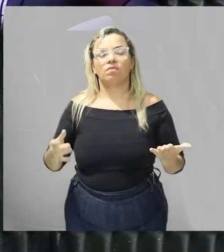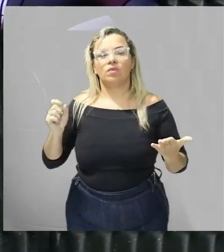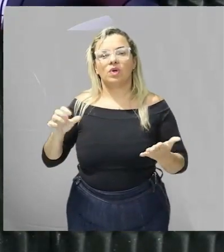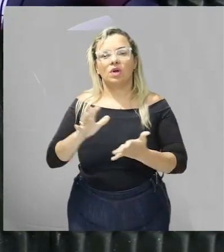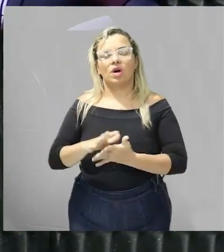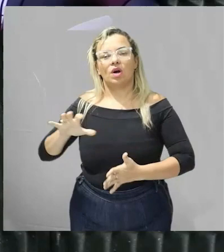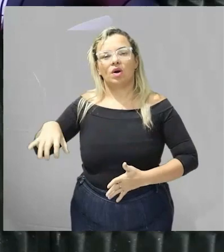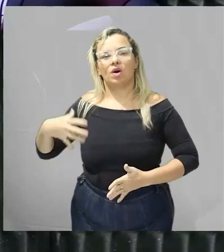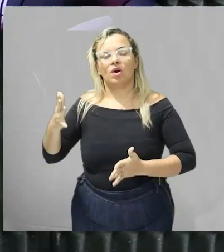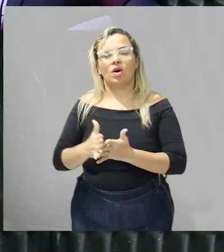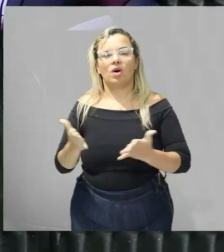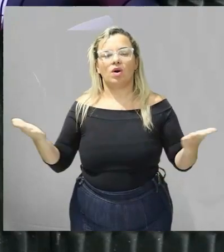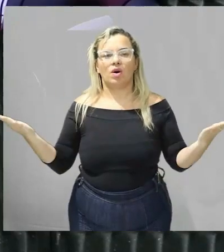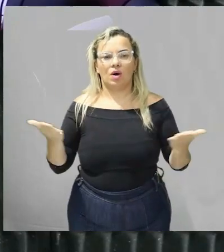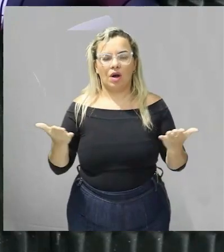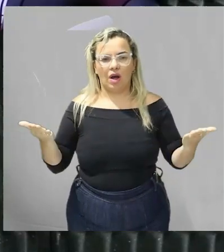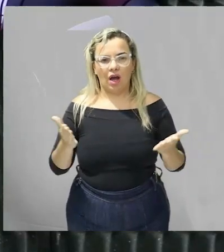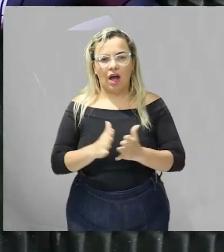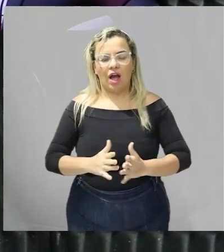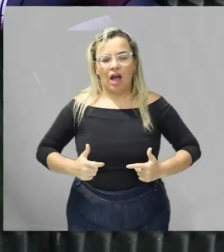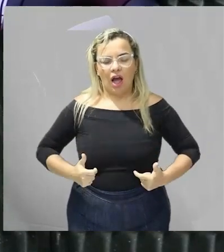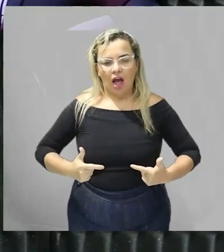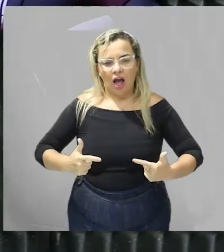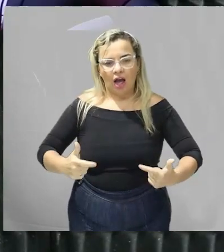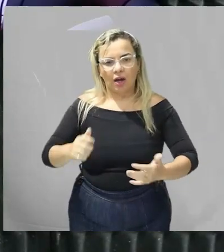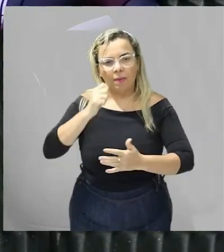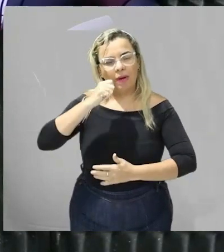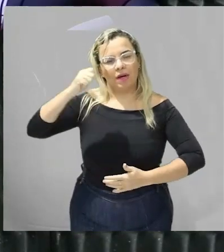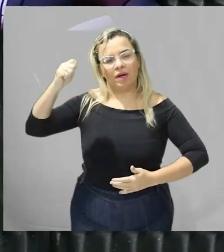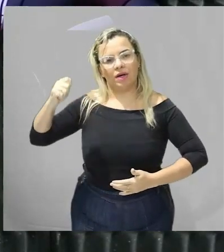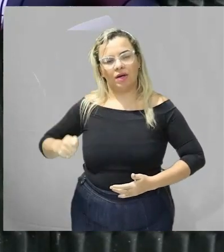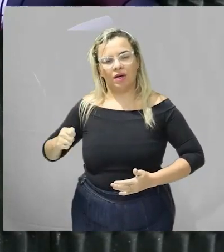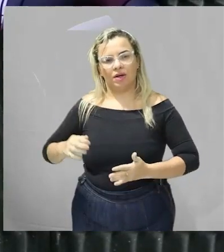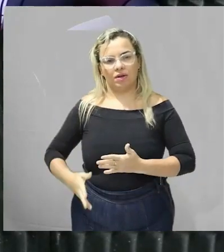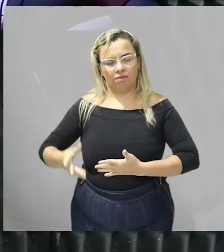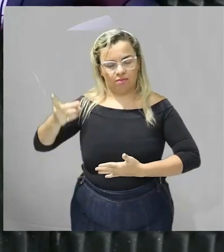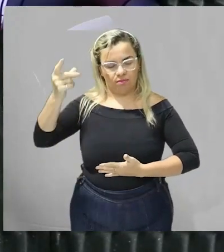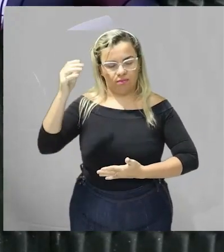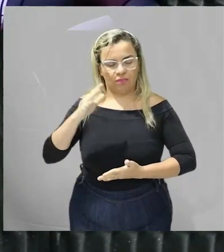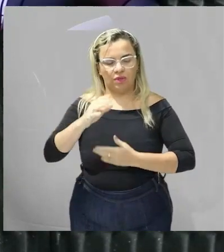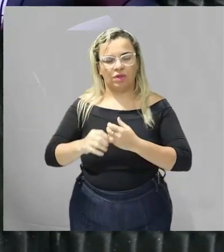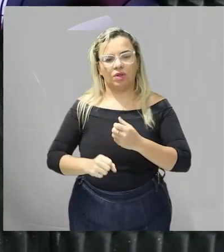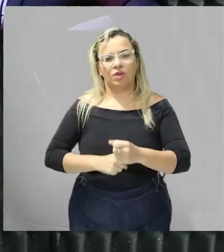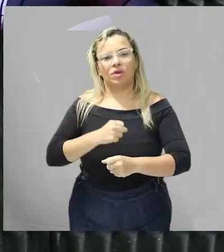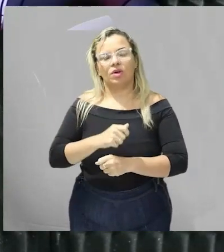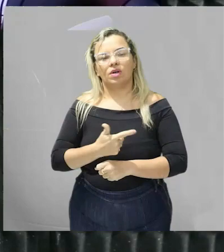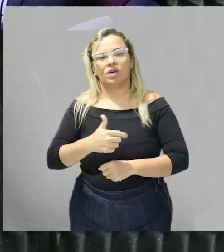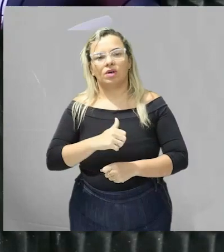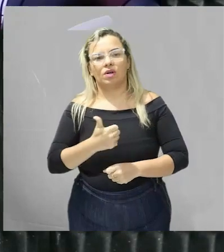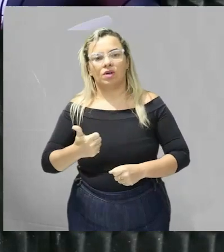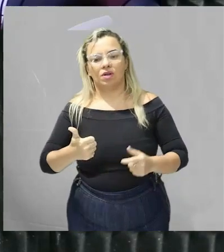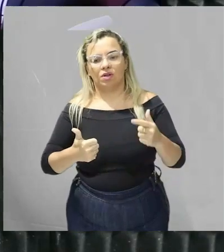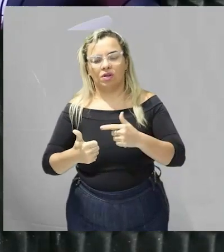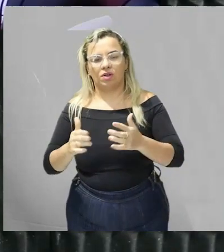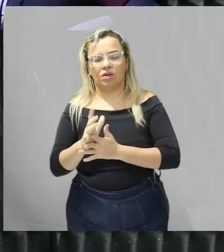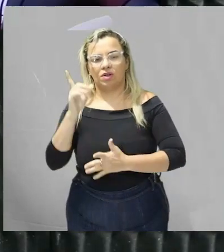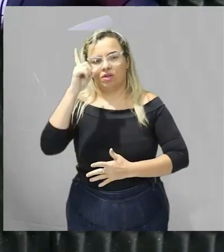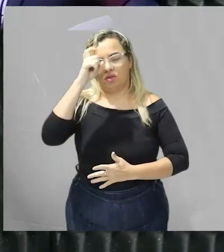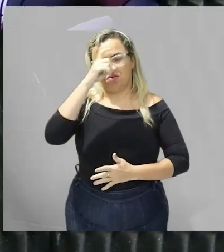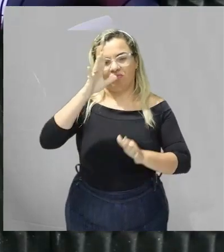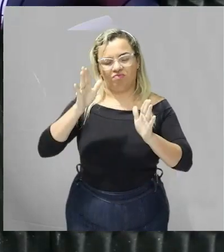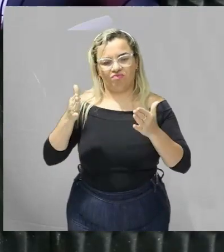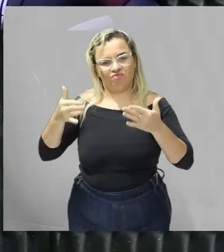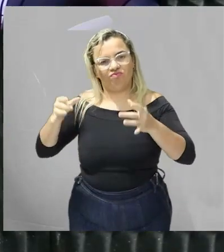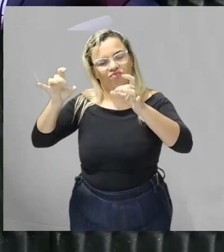aconteceu agora a guerra da Ucrânia, tá certo? No Enem passado de 2021, dificilmente aquilo ali iria cair